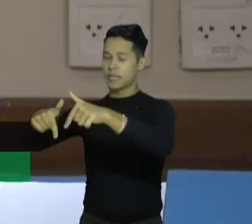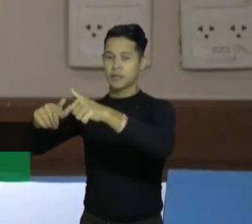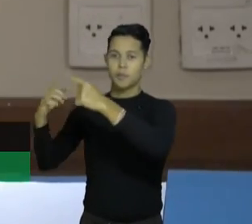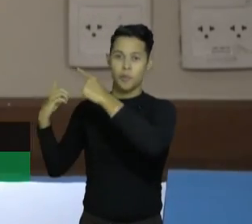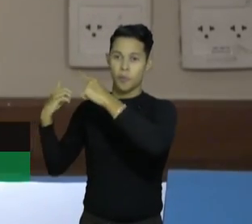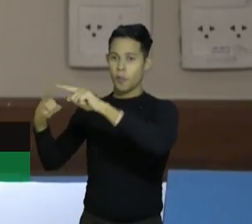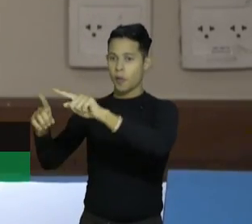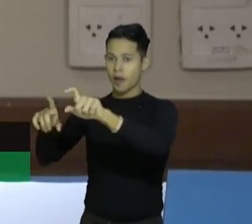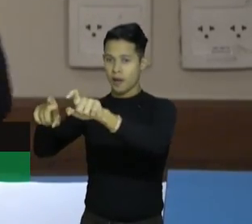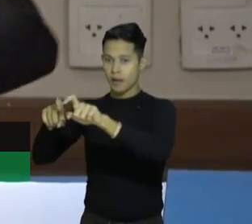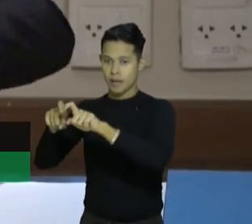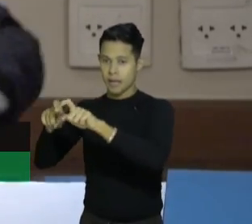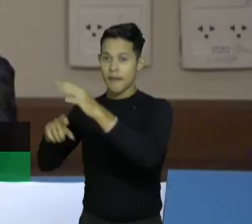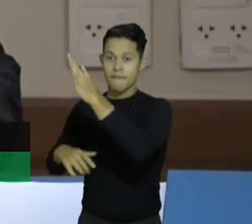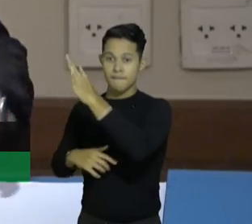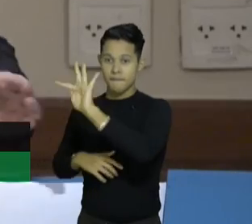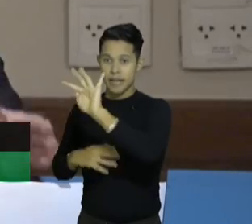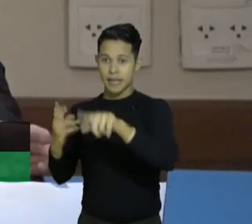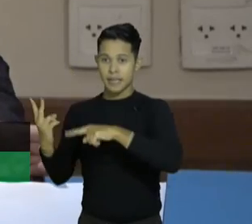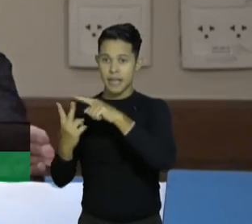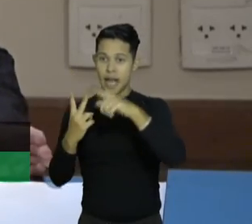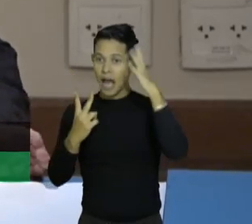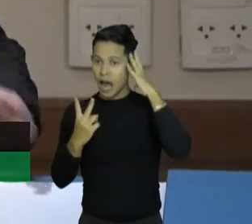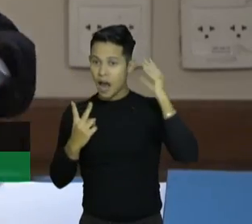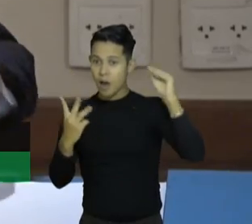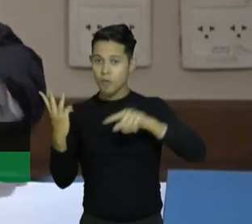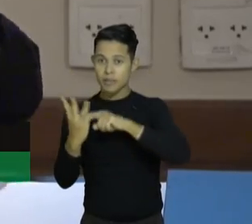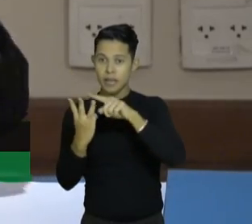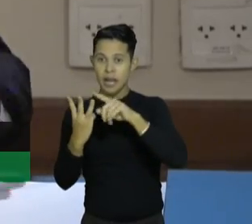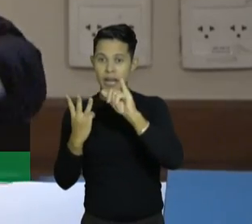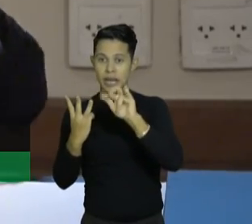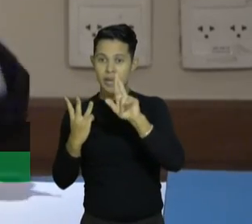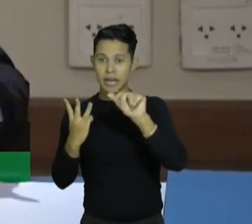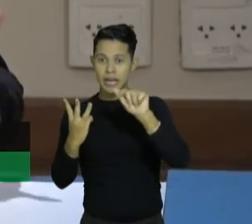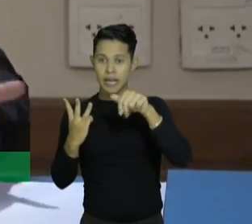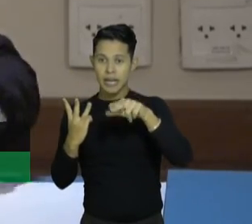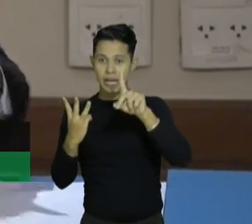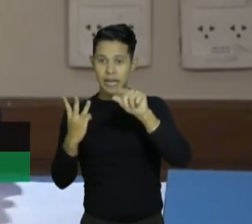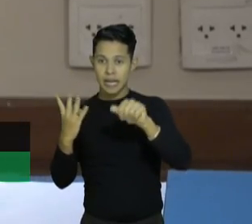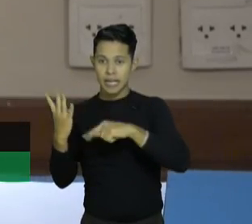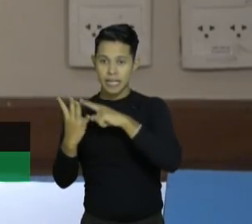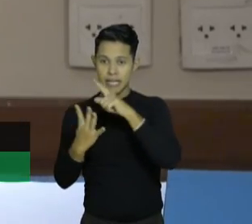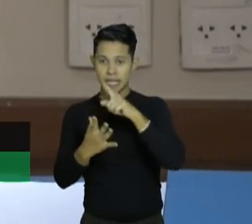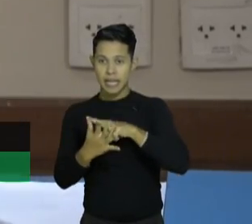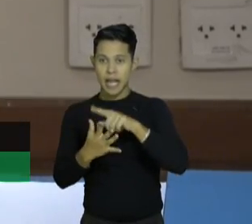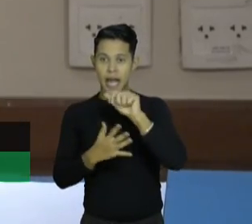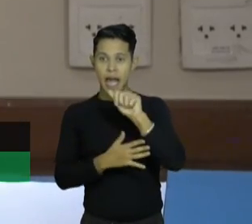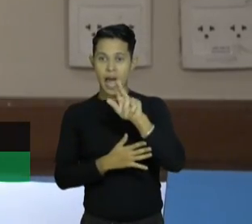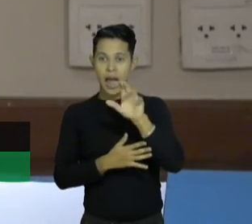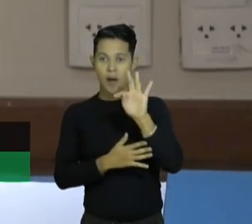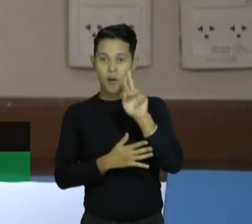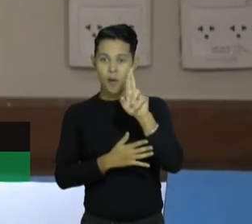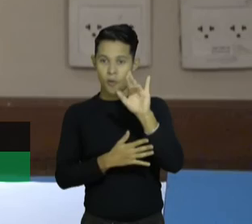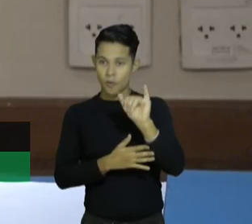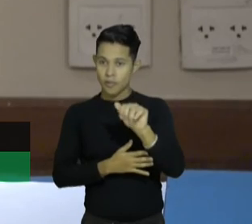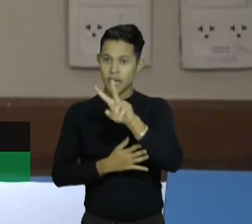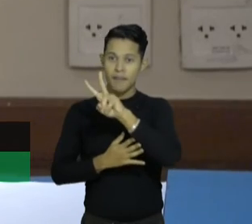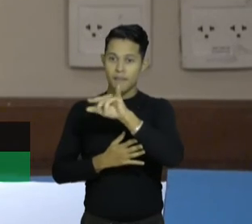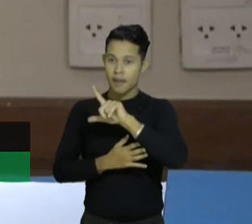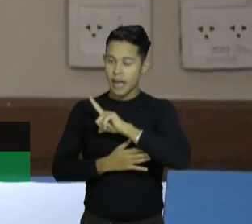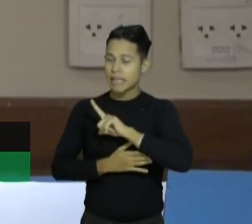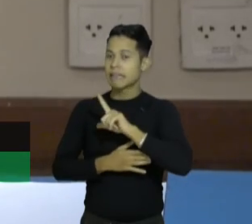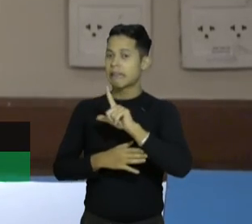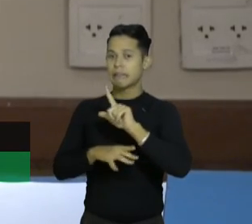França Áustria Holanda Irlanda vão ter muita resistência a à entrada em vigor ou à ratificação desse acordo né